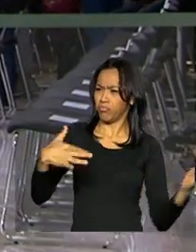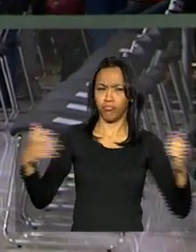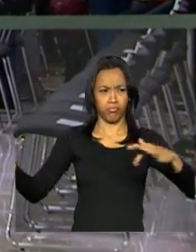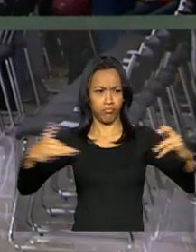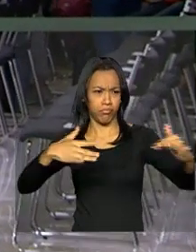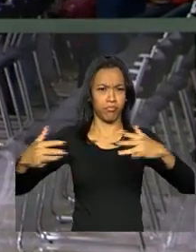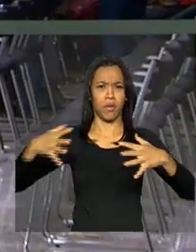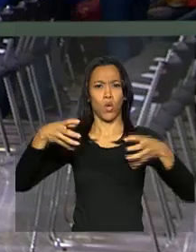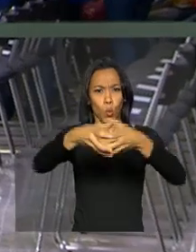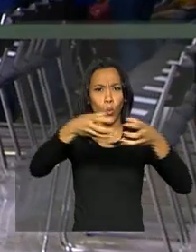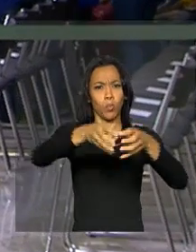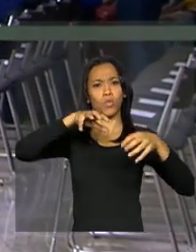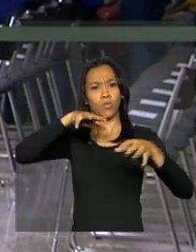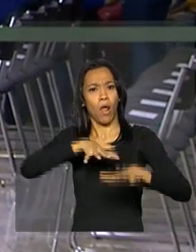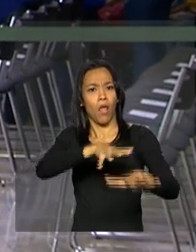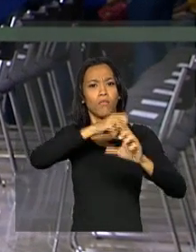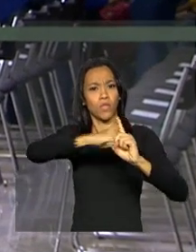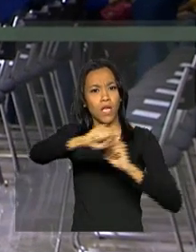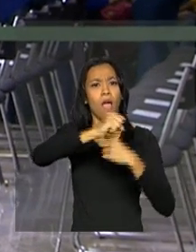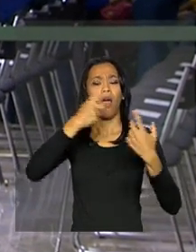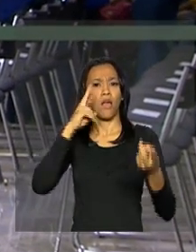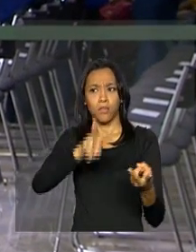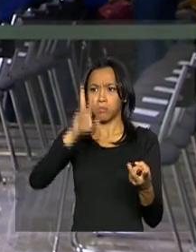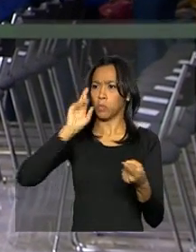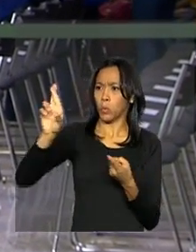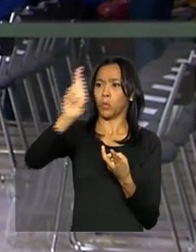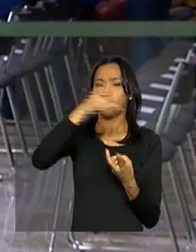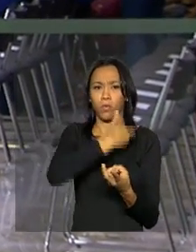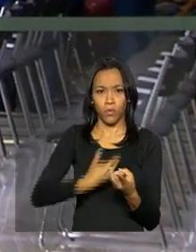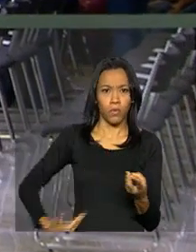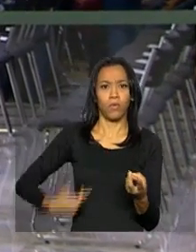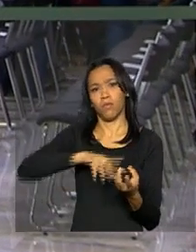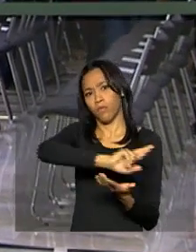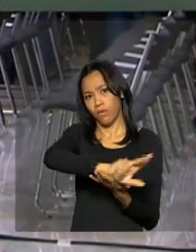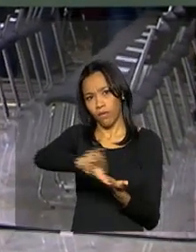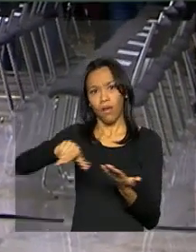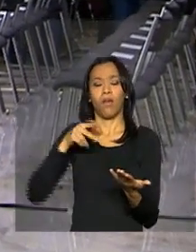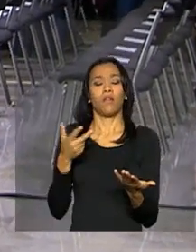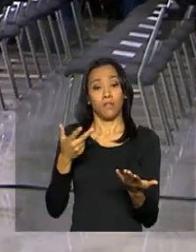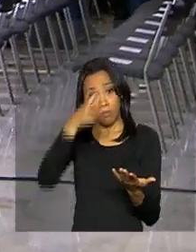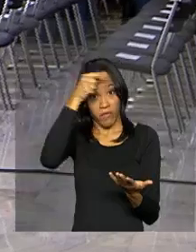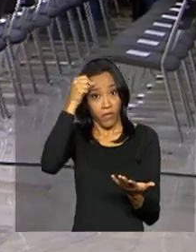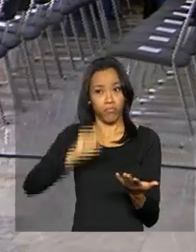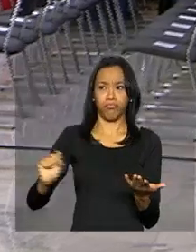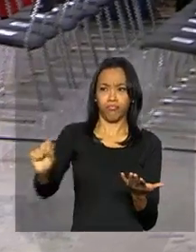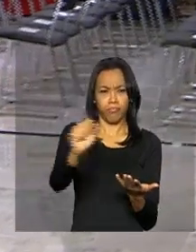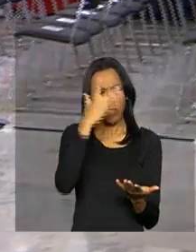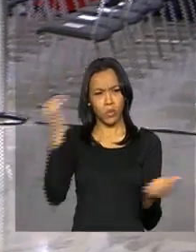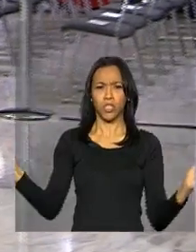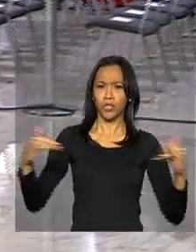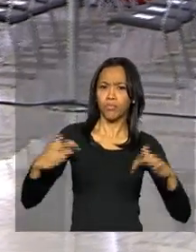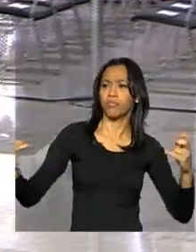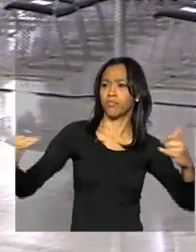de movimentos sociais, de autoridades, empresários, prefeitos, enfim, uma boa movimentação aqui no Salão Nobre